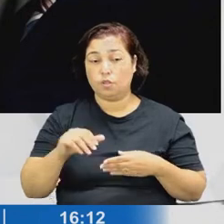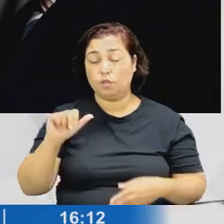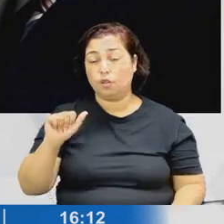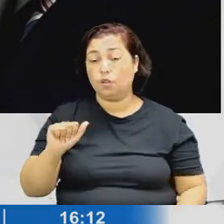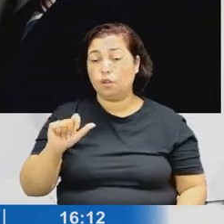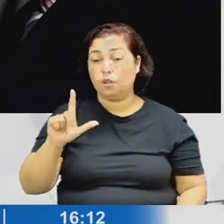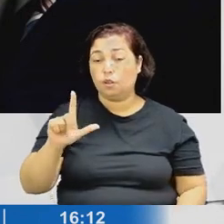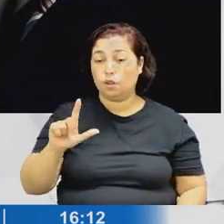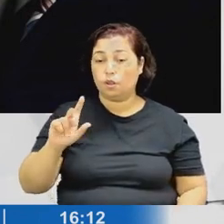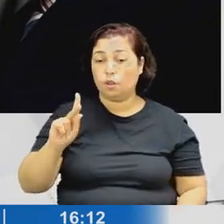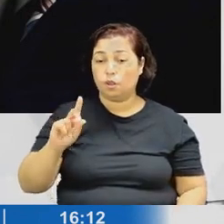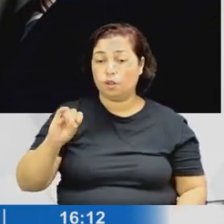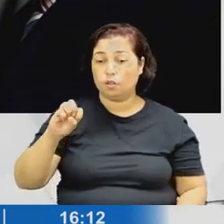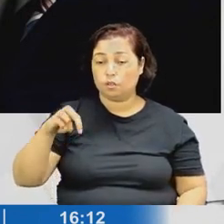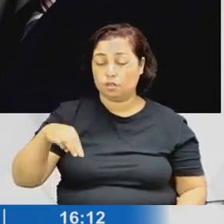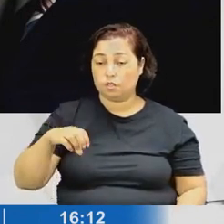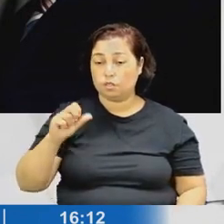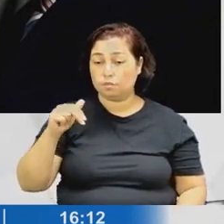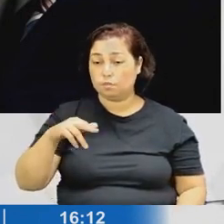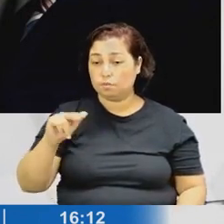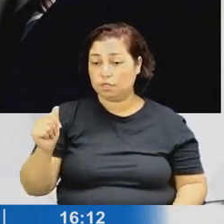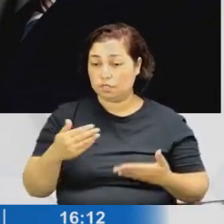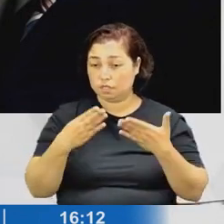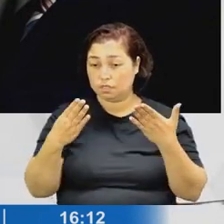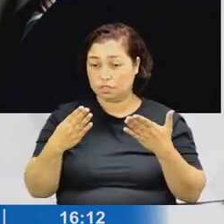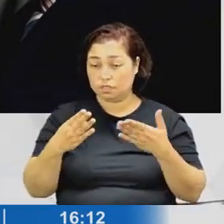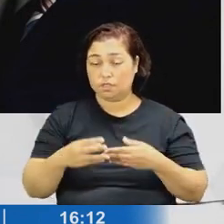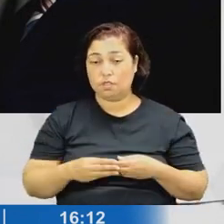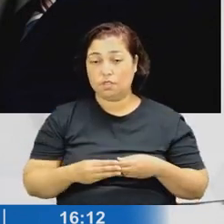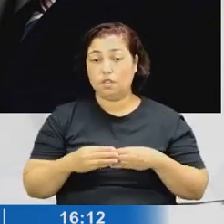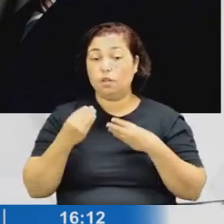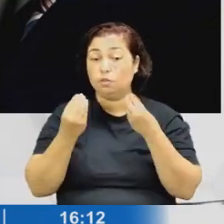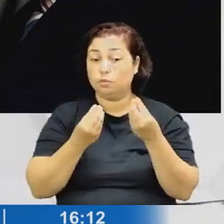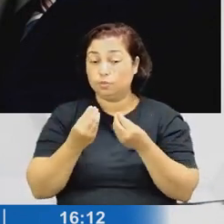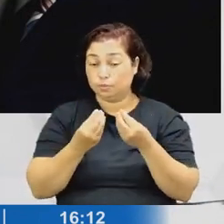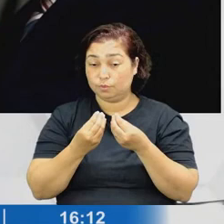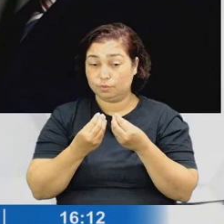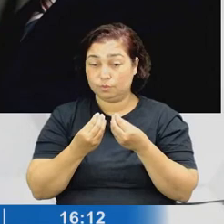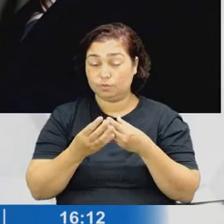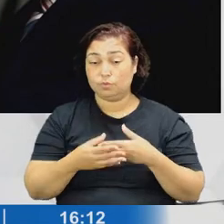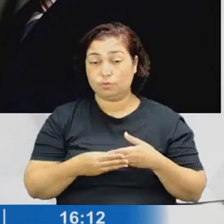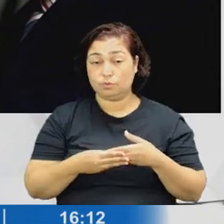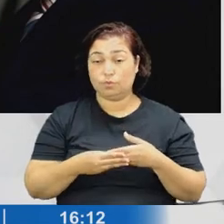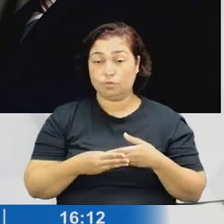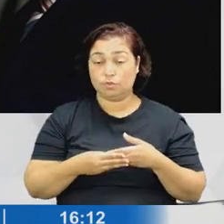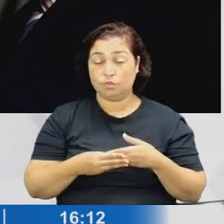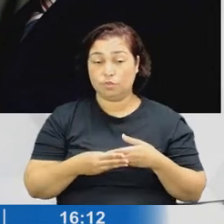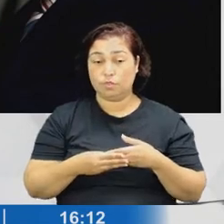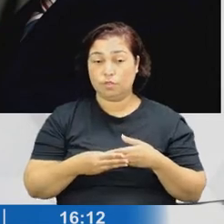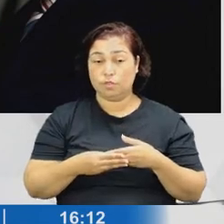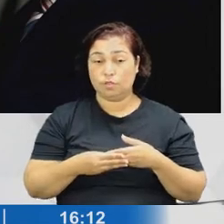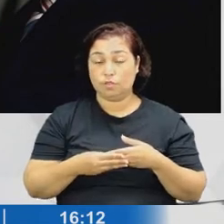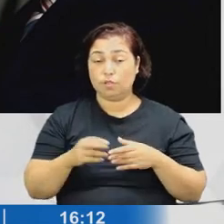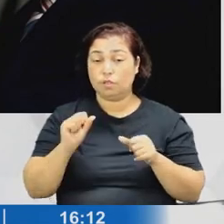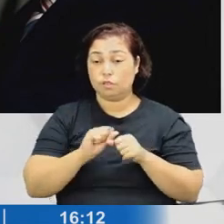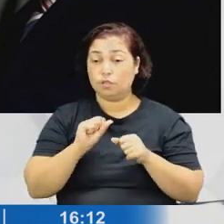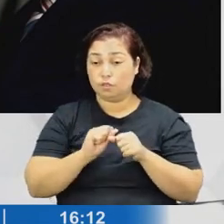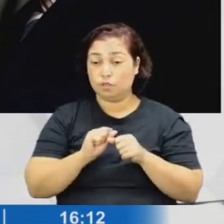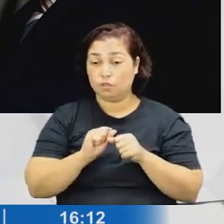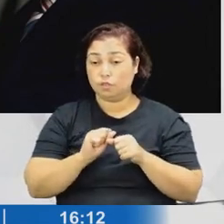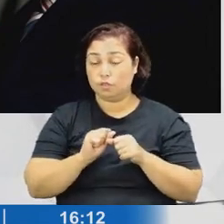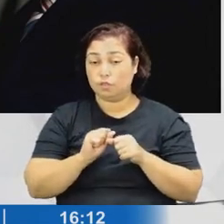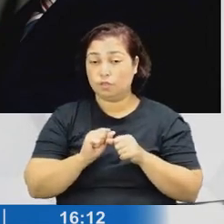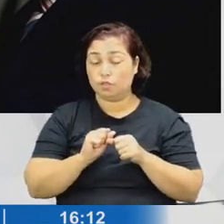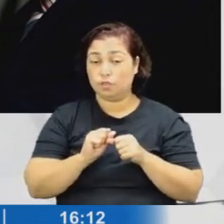vamos entrar num campo com inspiracionista aqui mas muito provavelmente os motivos que fizeram Alckmin